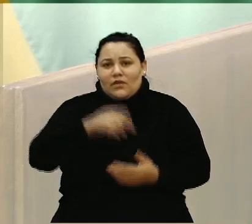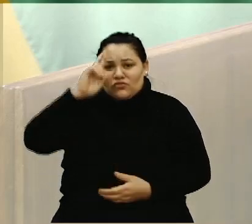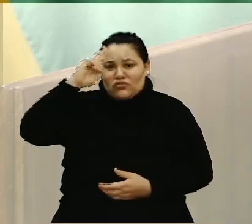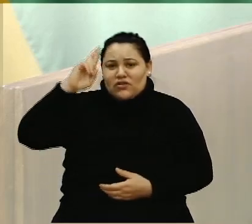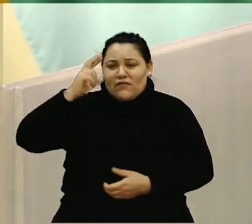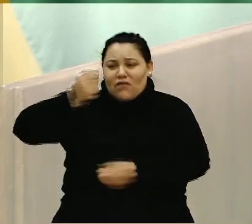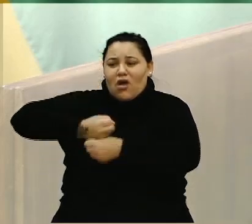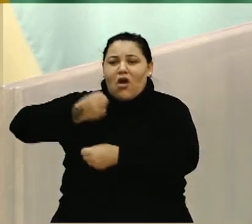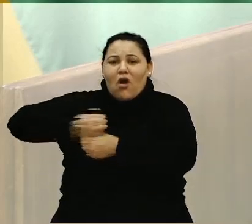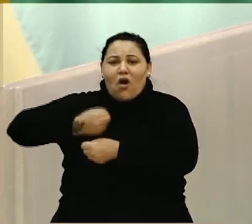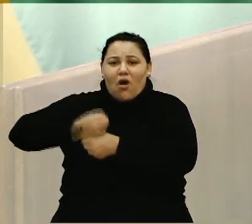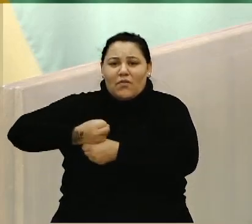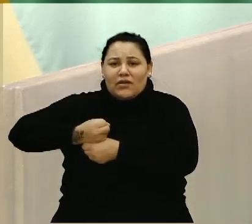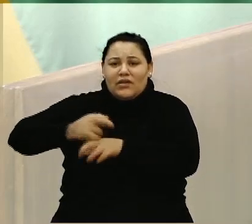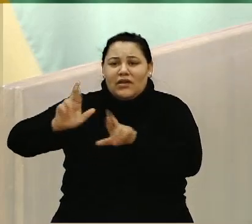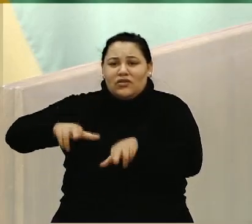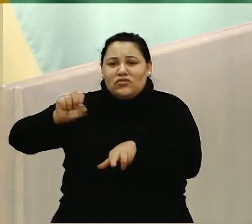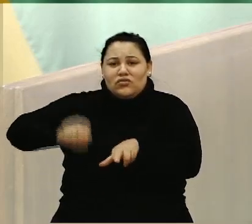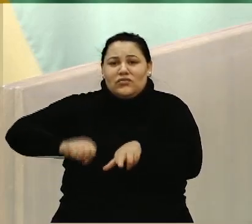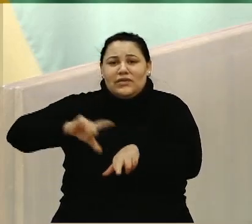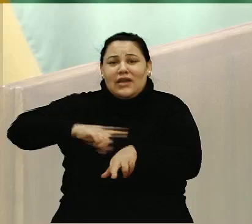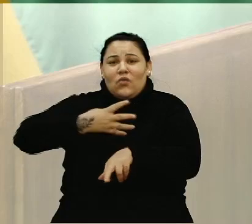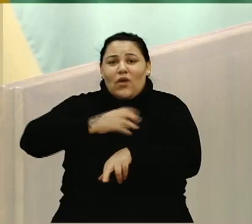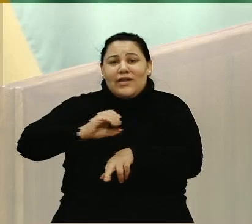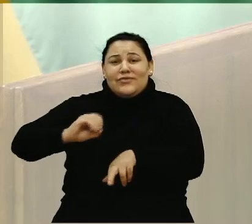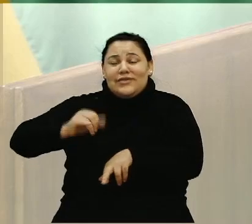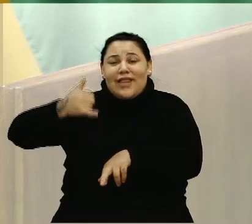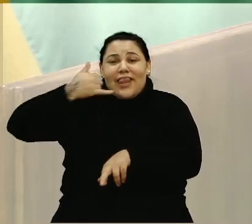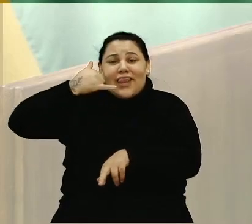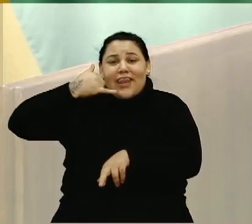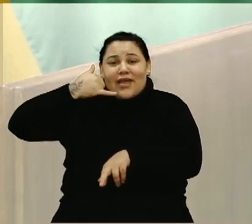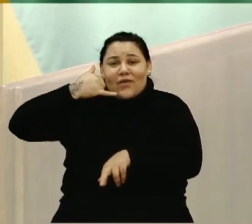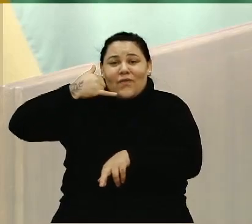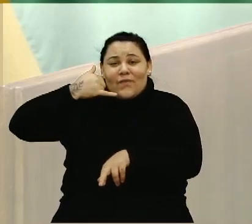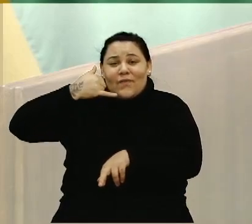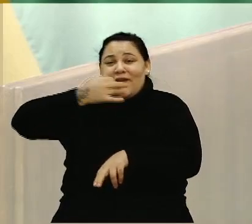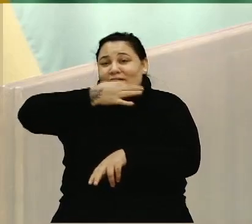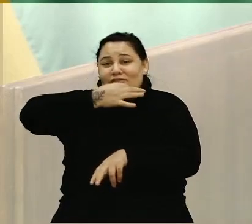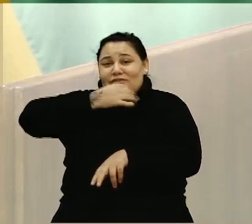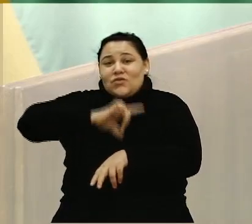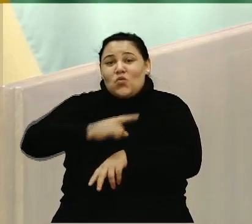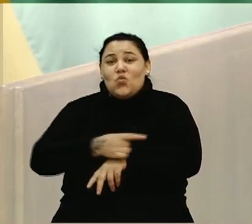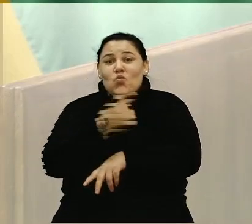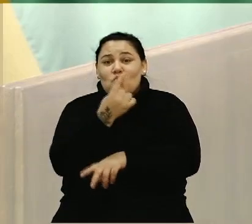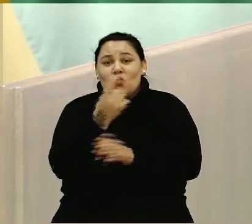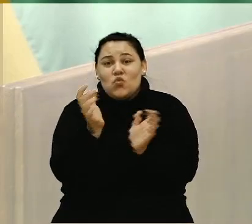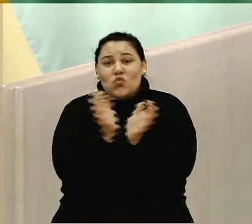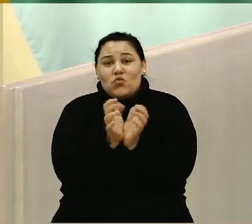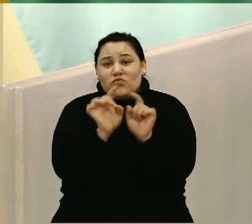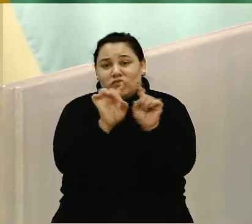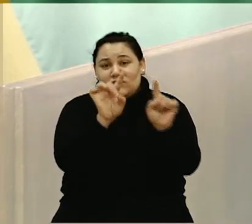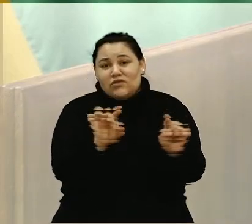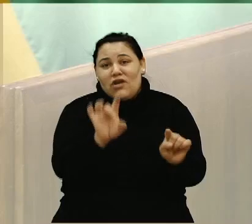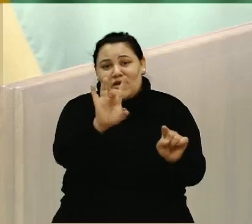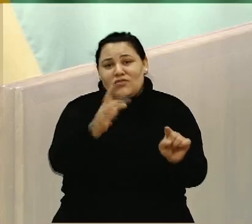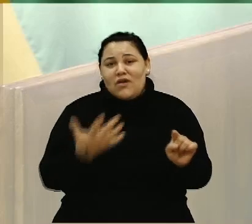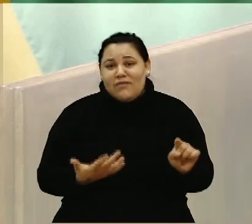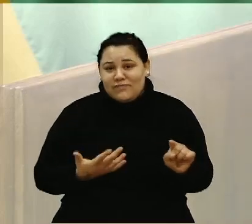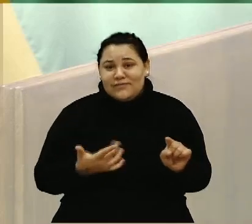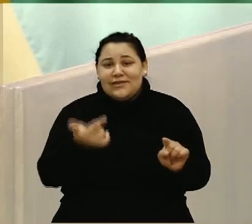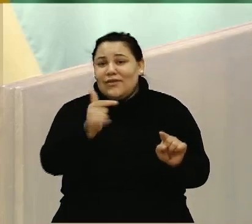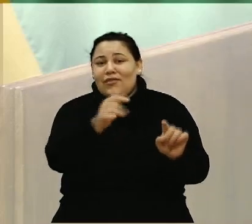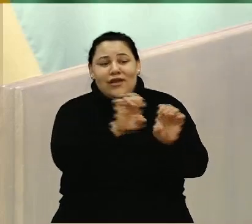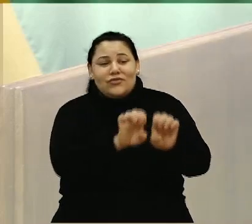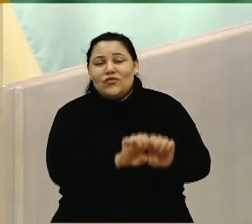da região sul tem 400 alocaxias, com uma equipe. Então não tem estrutura,